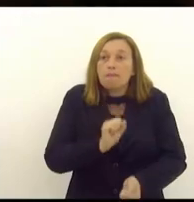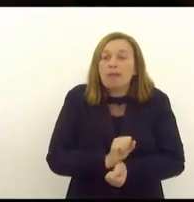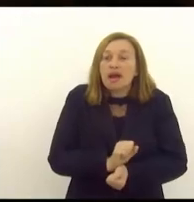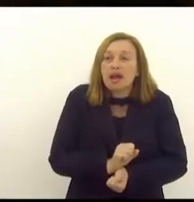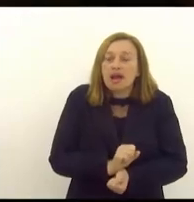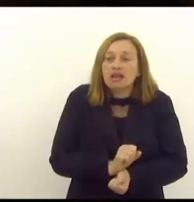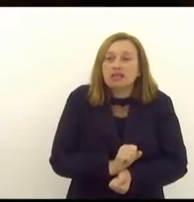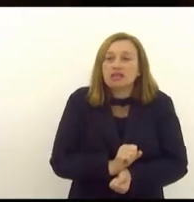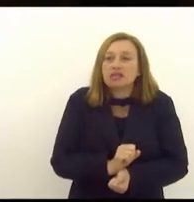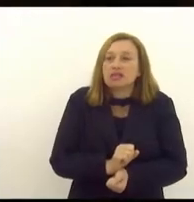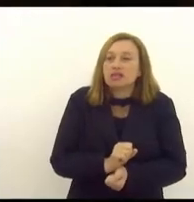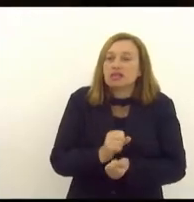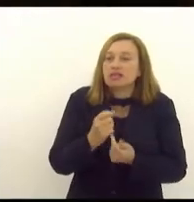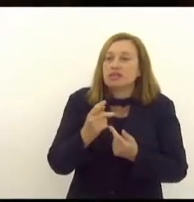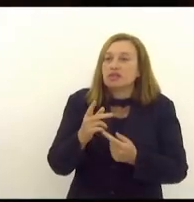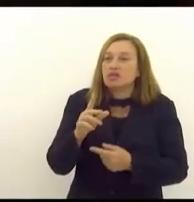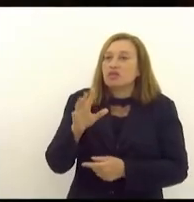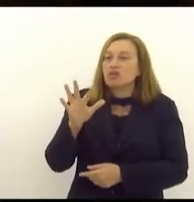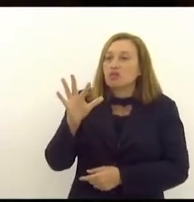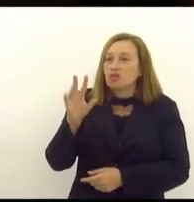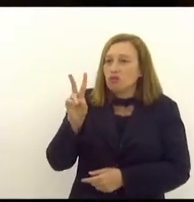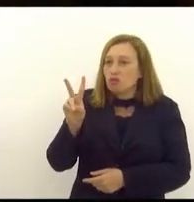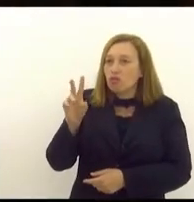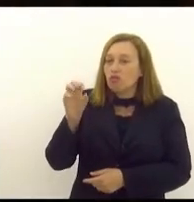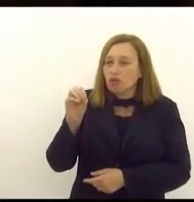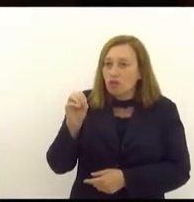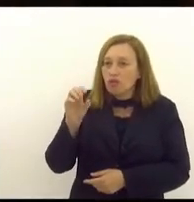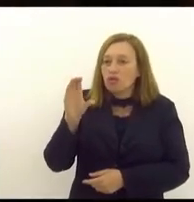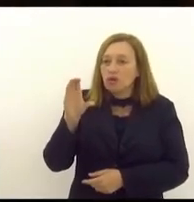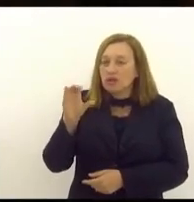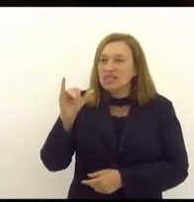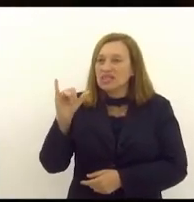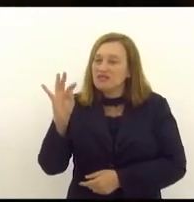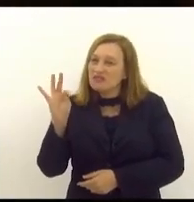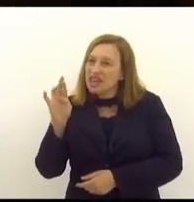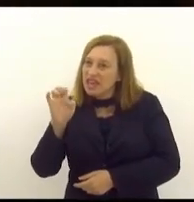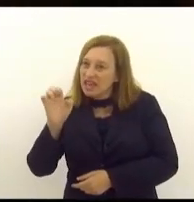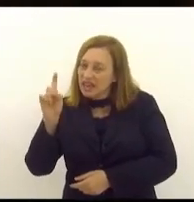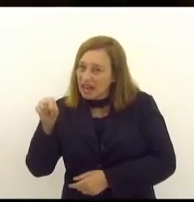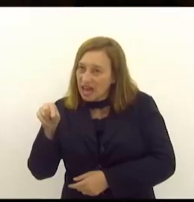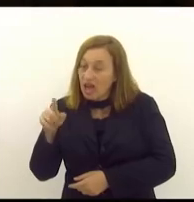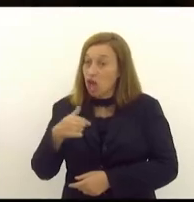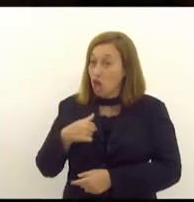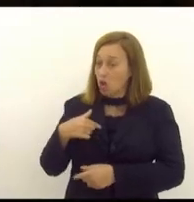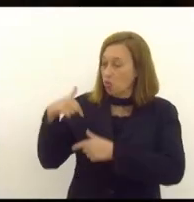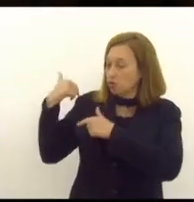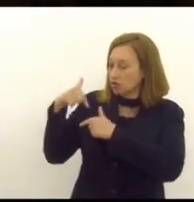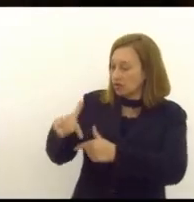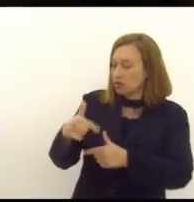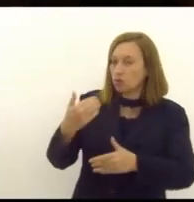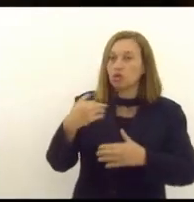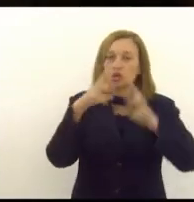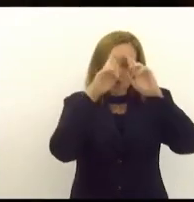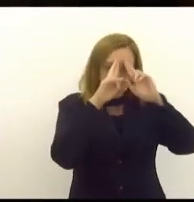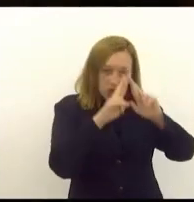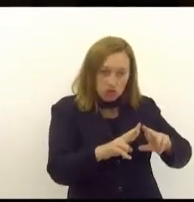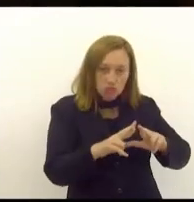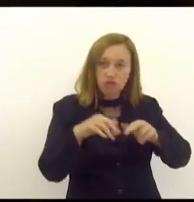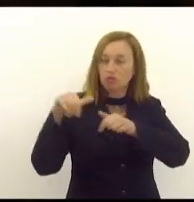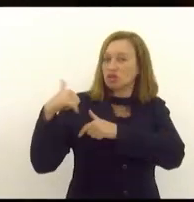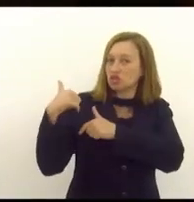de você ferrar foi a palavra que ele usou e aí eu como um bom conservador que respeita as tradições